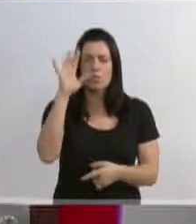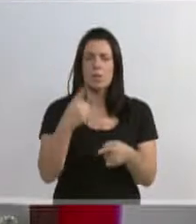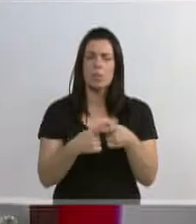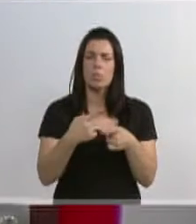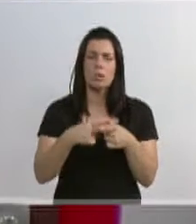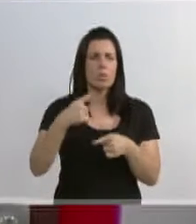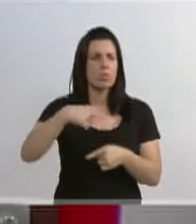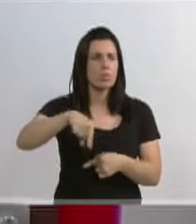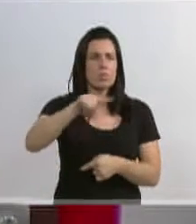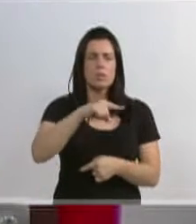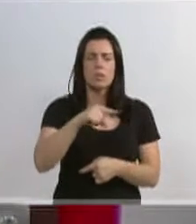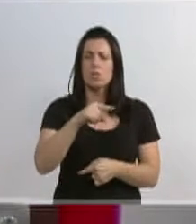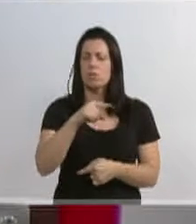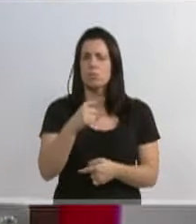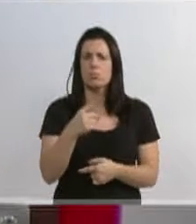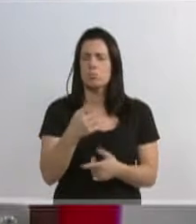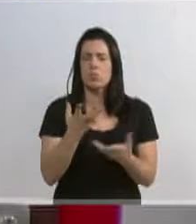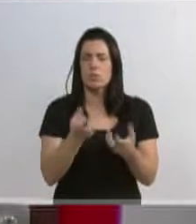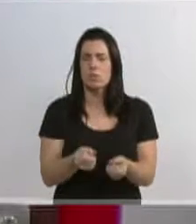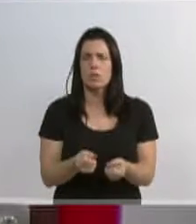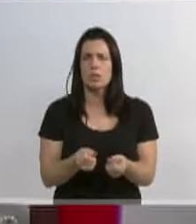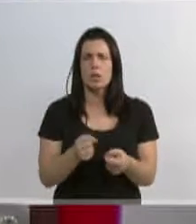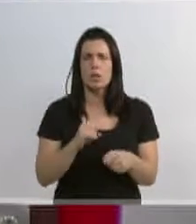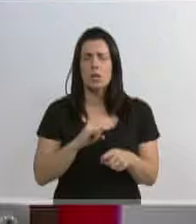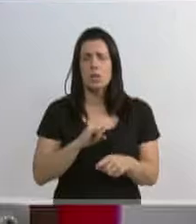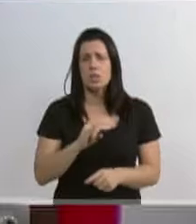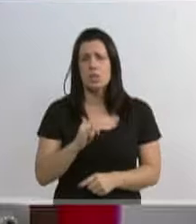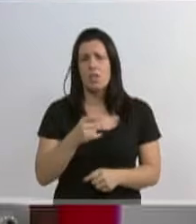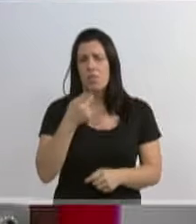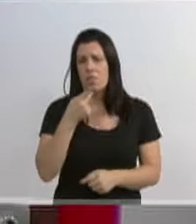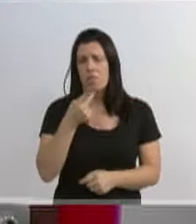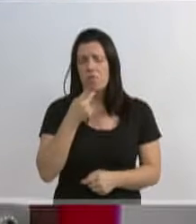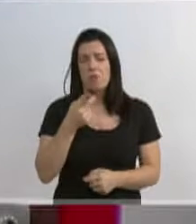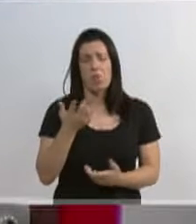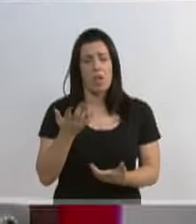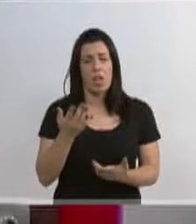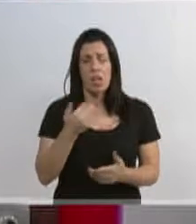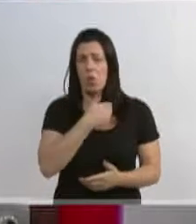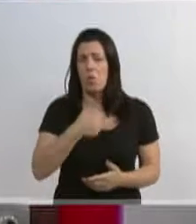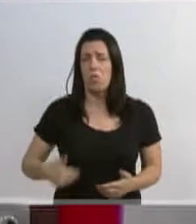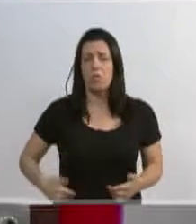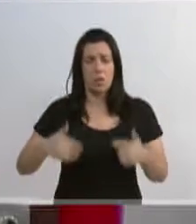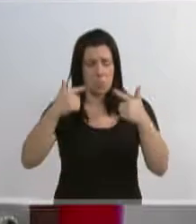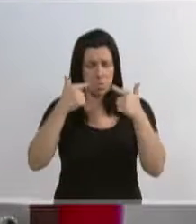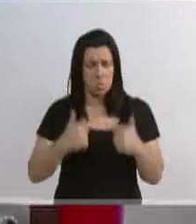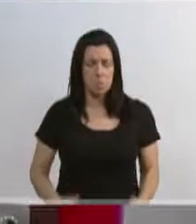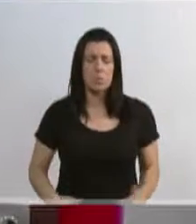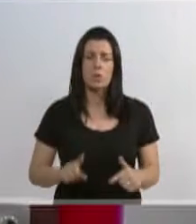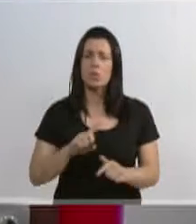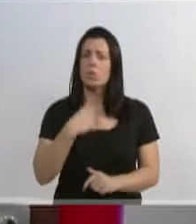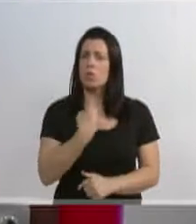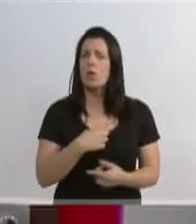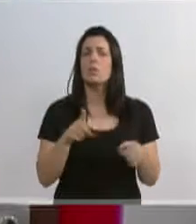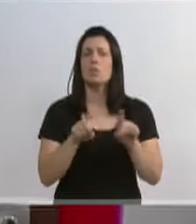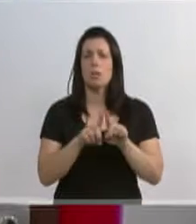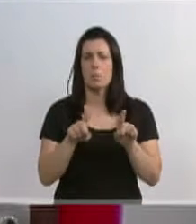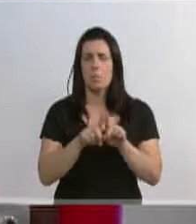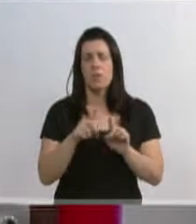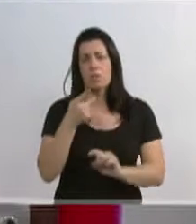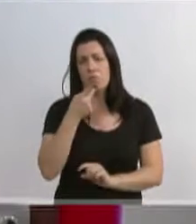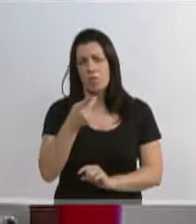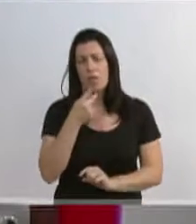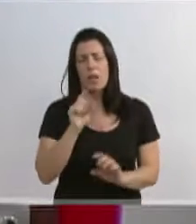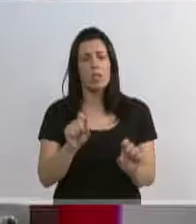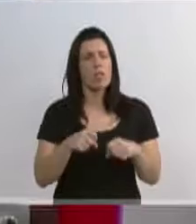vossas excelências negarem. Para quem prega transparência, um governo que prega transparência, nós vereadores que também, muitos aqui falam